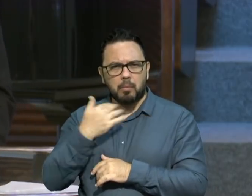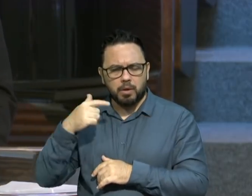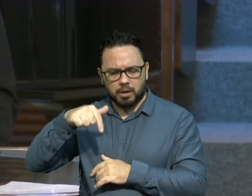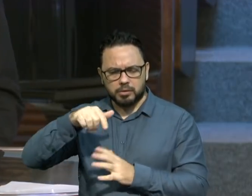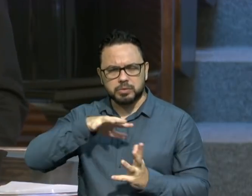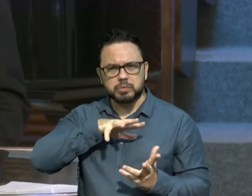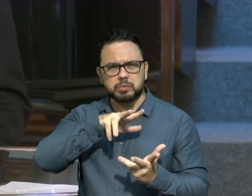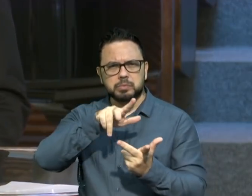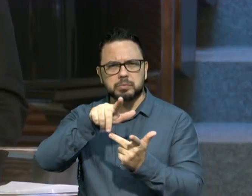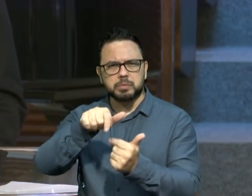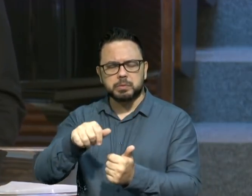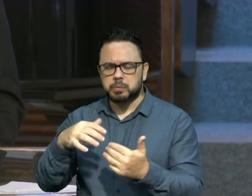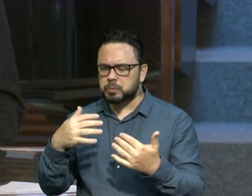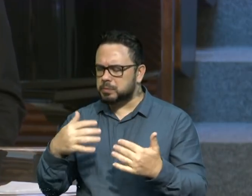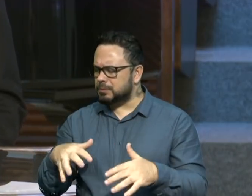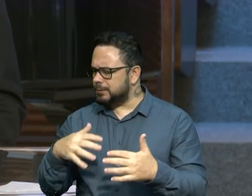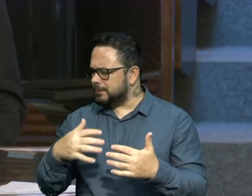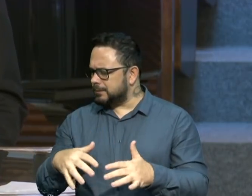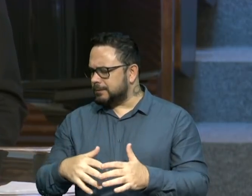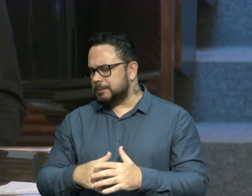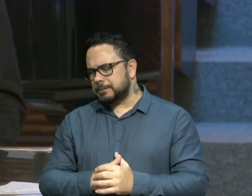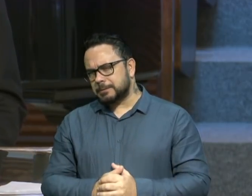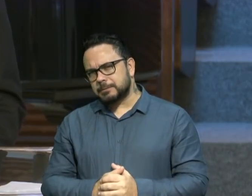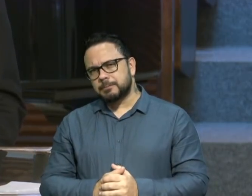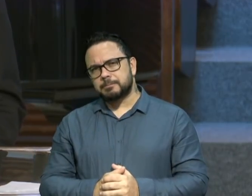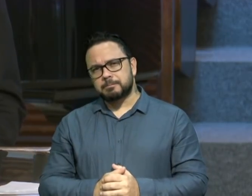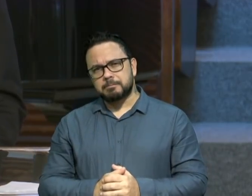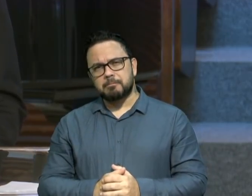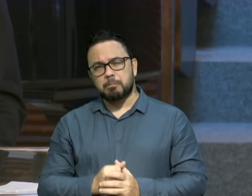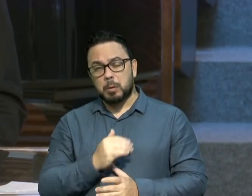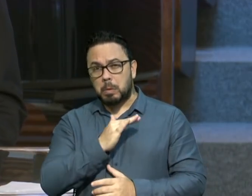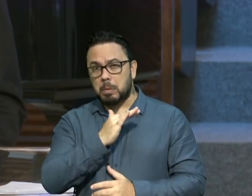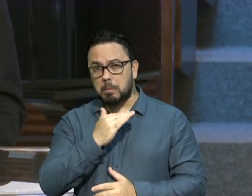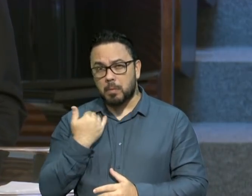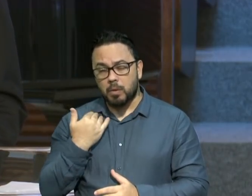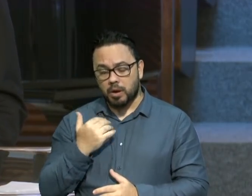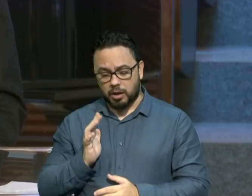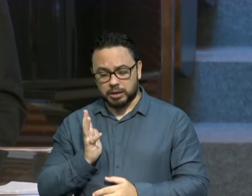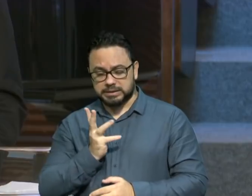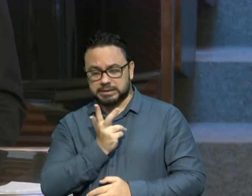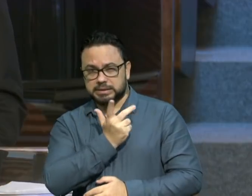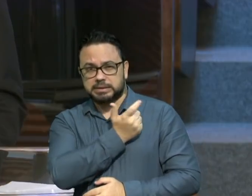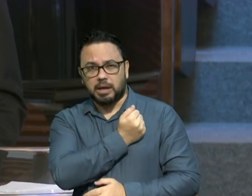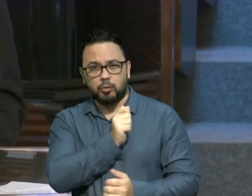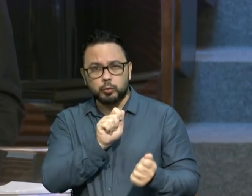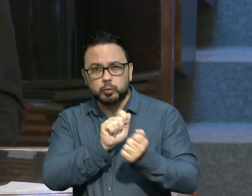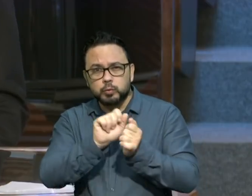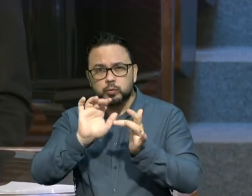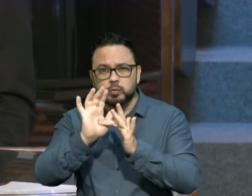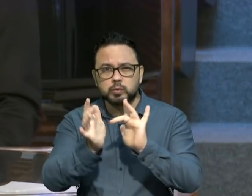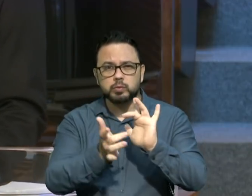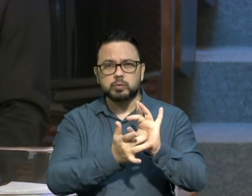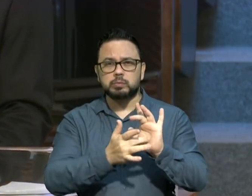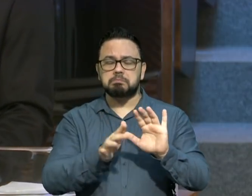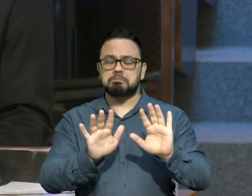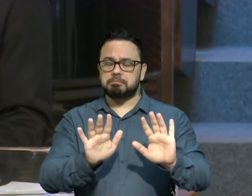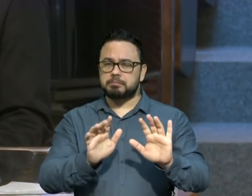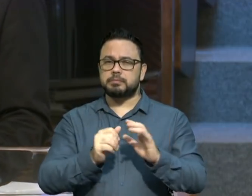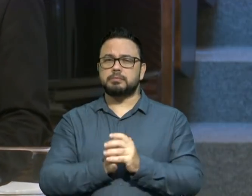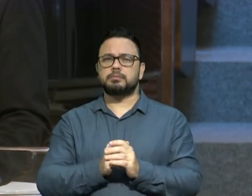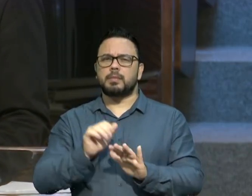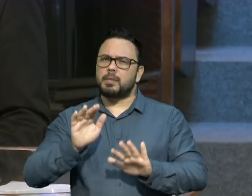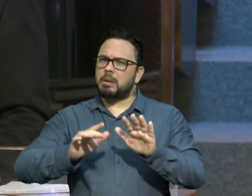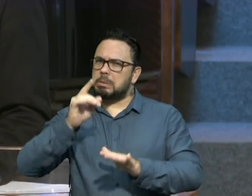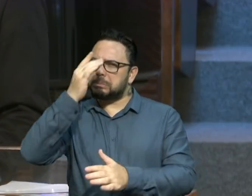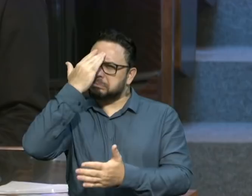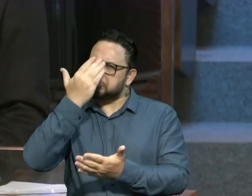injusto de uma forma injusta é mas morreu em Cristo a outra vez você não tenha